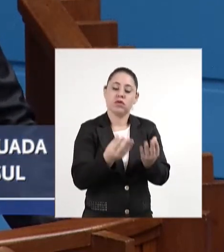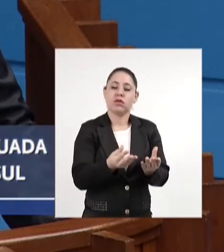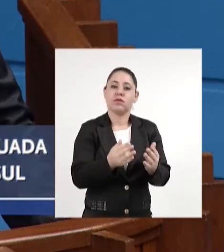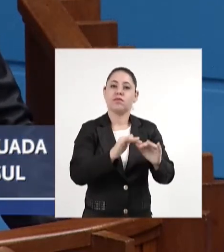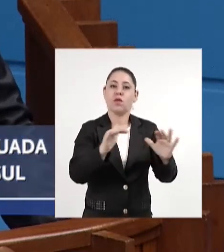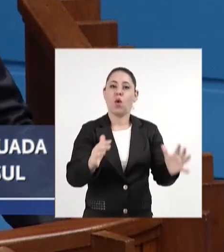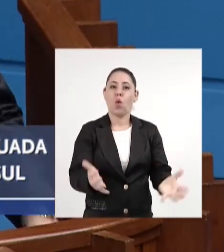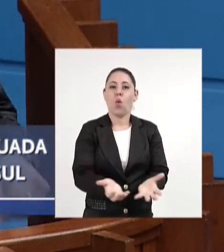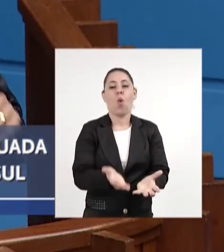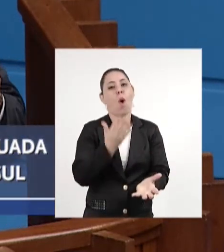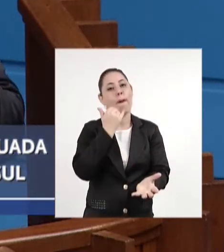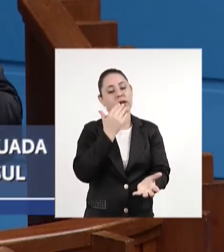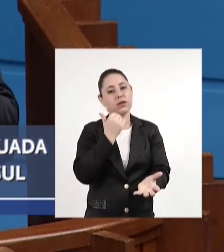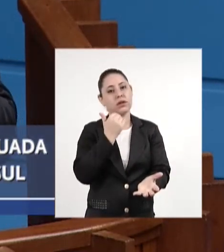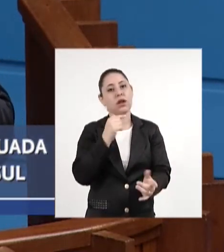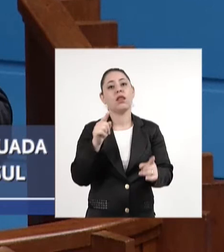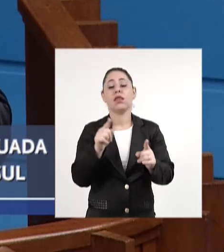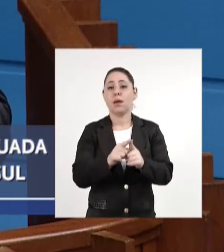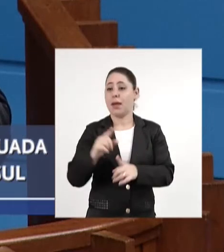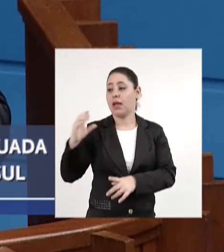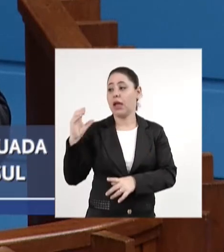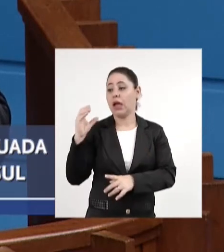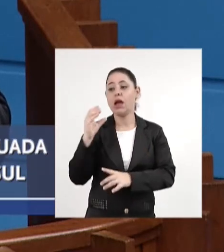vista criminal,